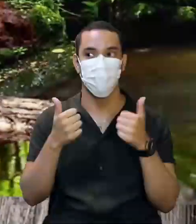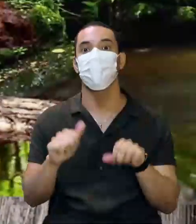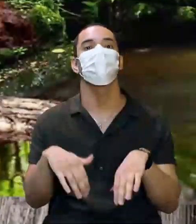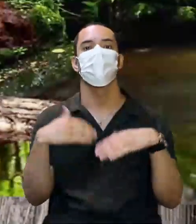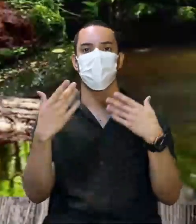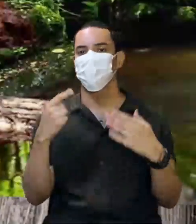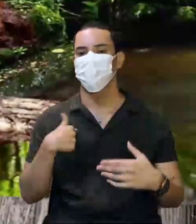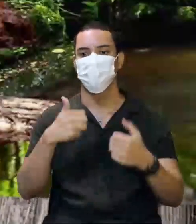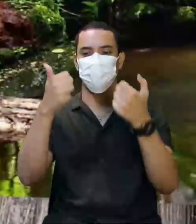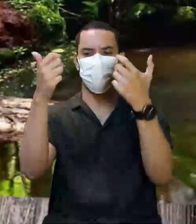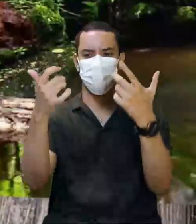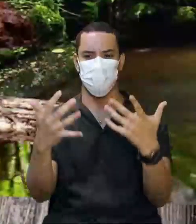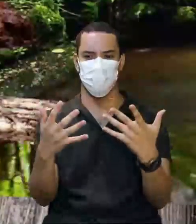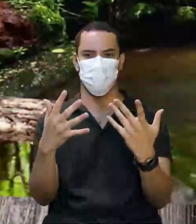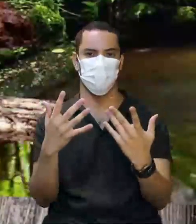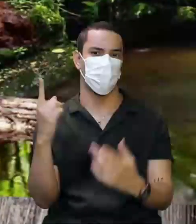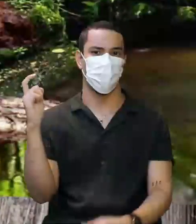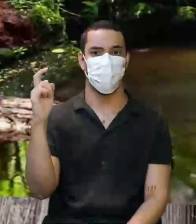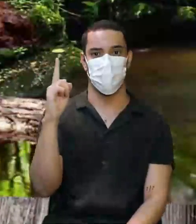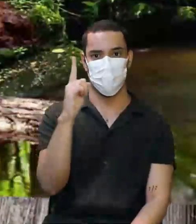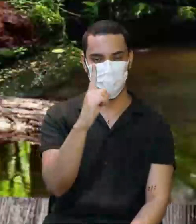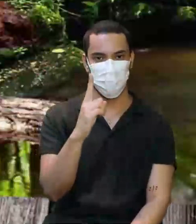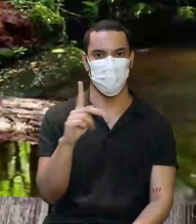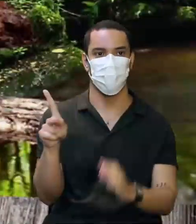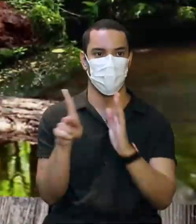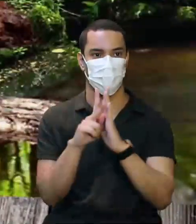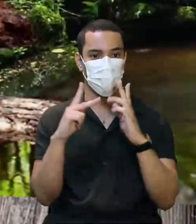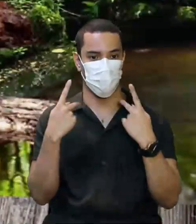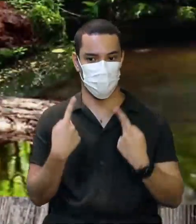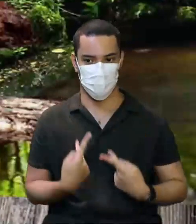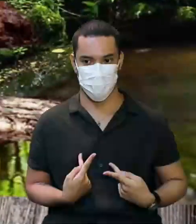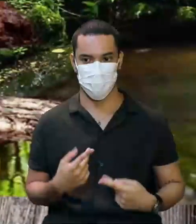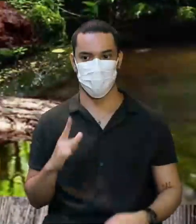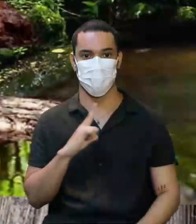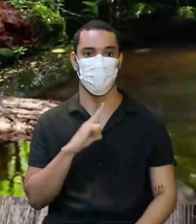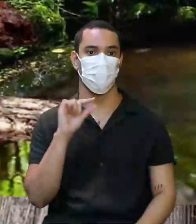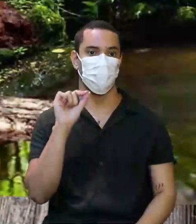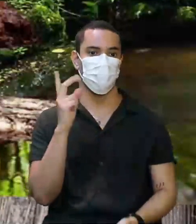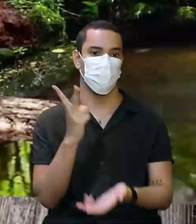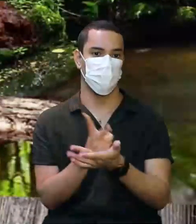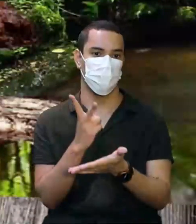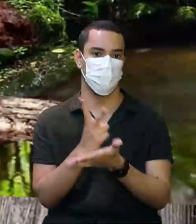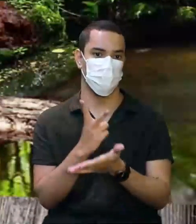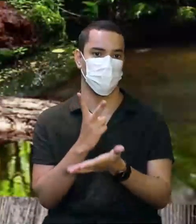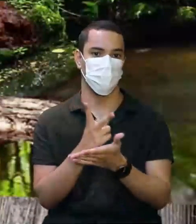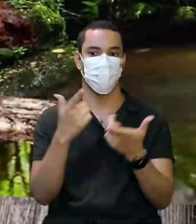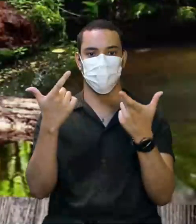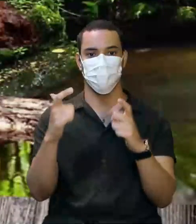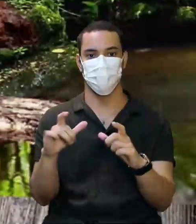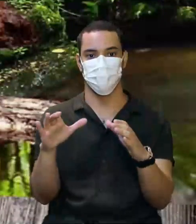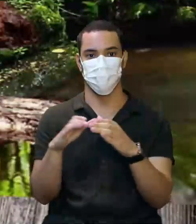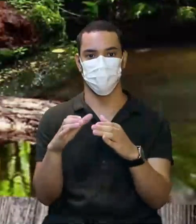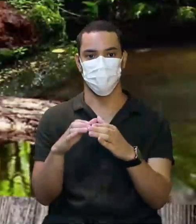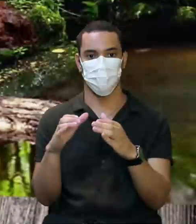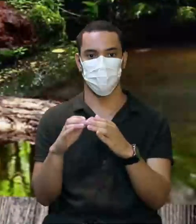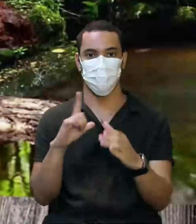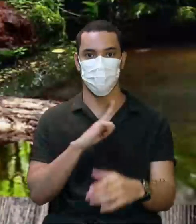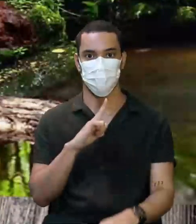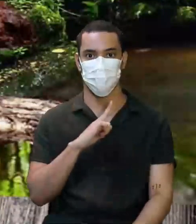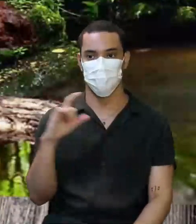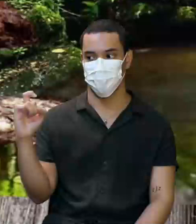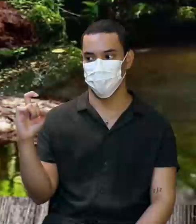Quando a gente fala de evolução humana, a gente tem aí sempre aqueles de onde os grupos vão